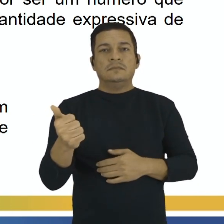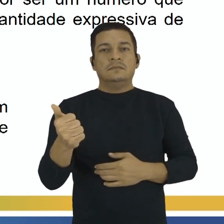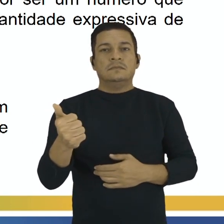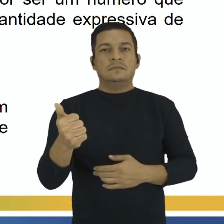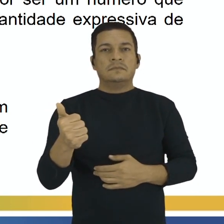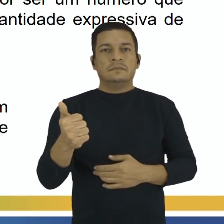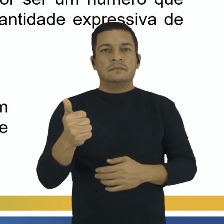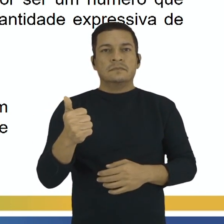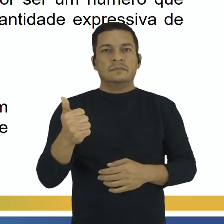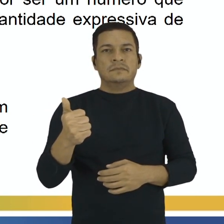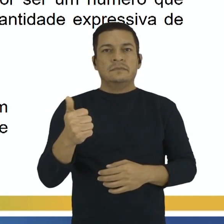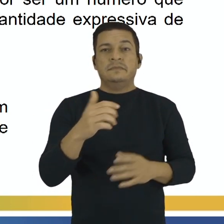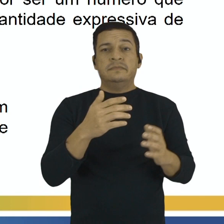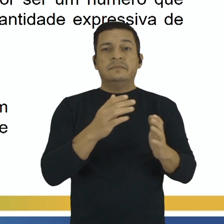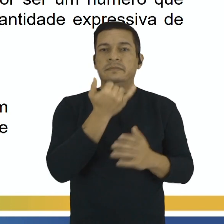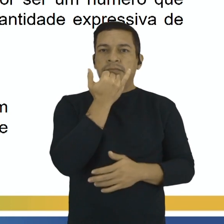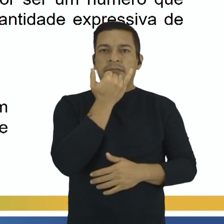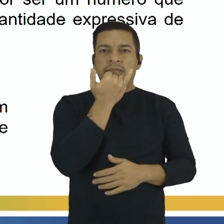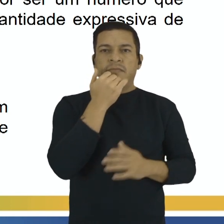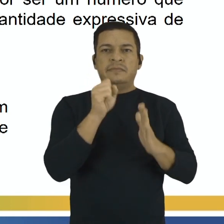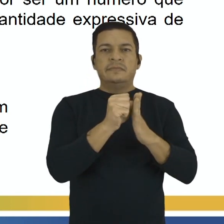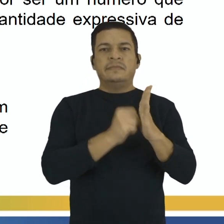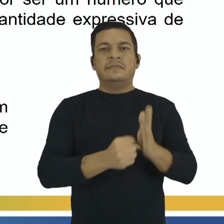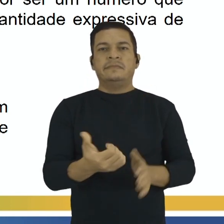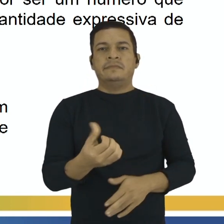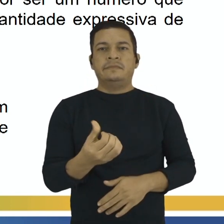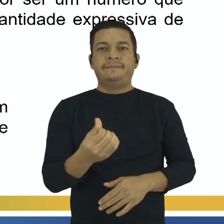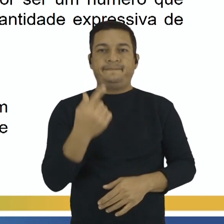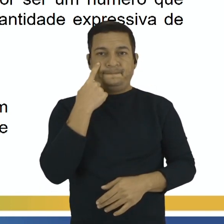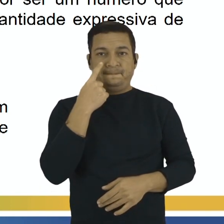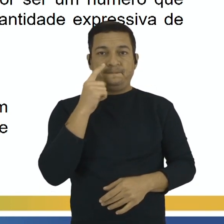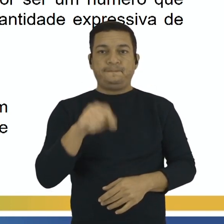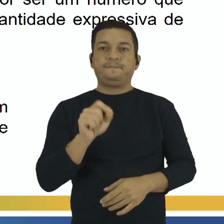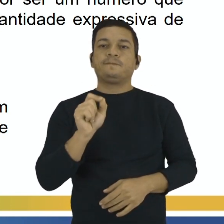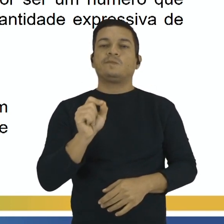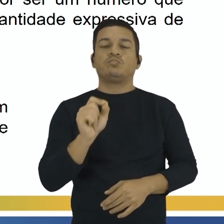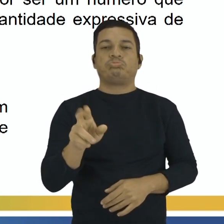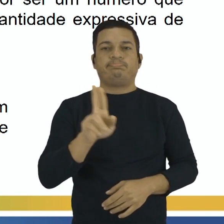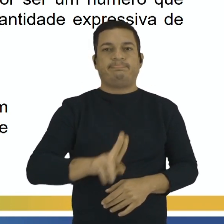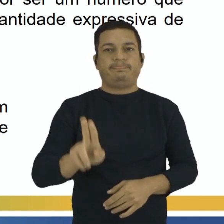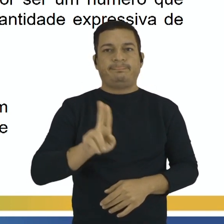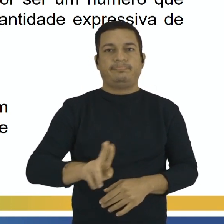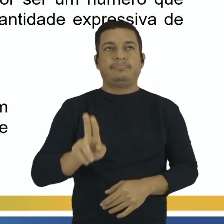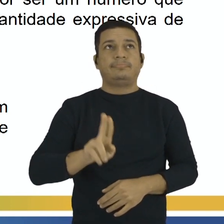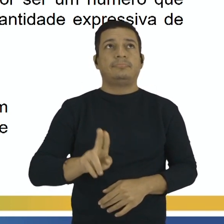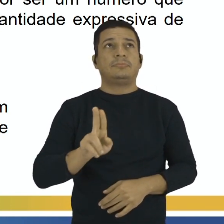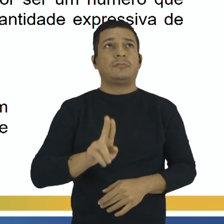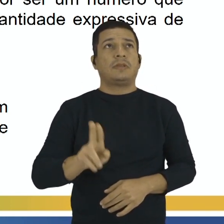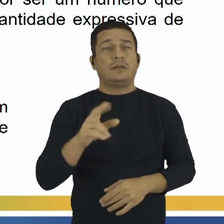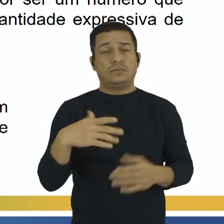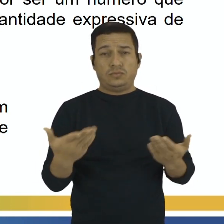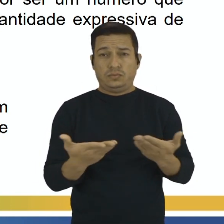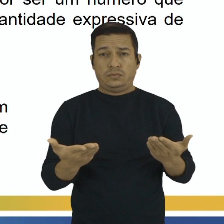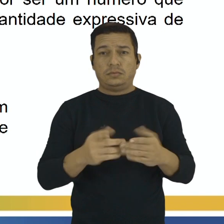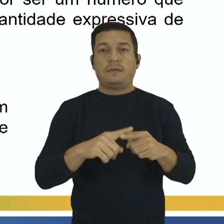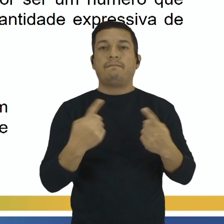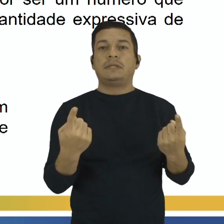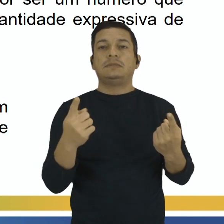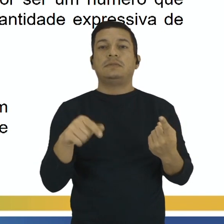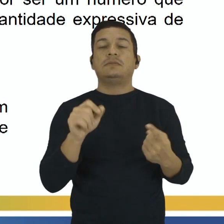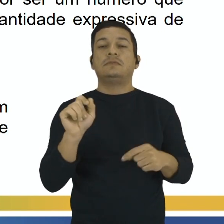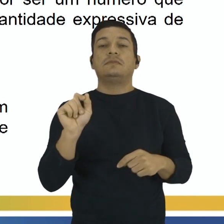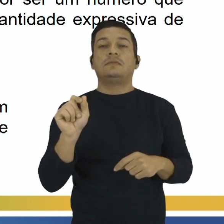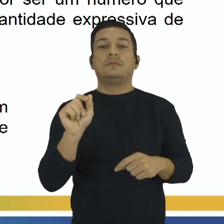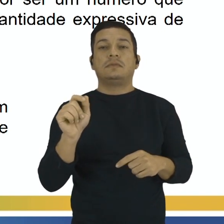data do século XVI, então observe que já é uma maneira utilizada, não de hoje, já é uma maneira